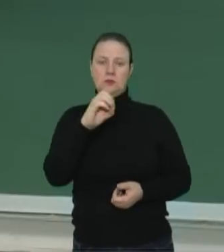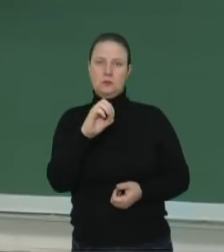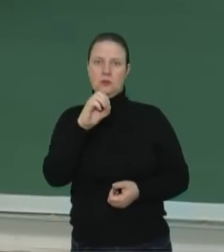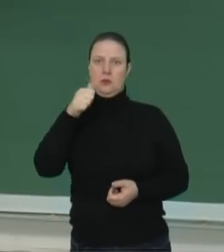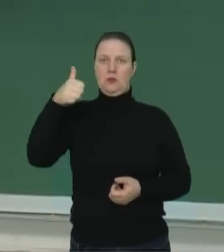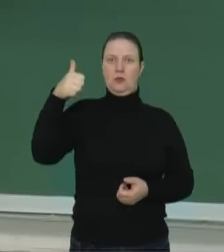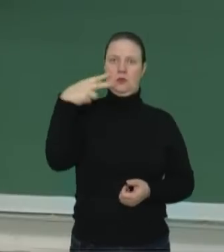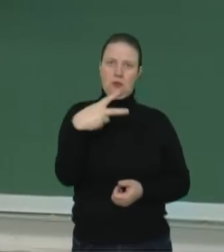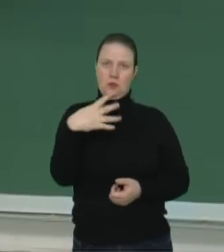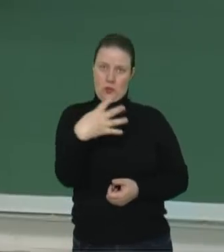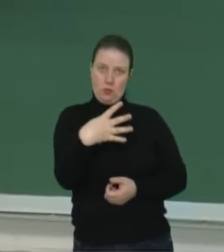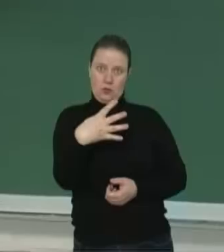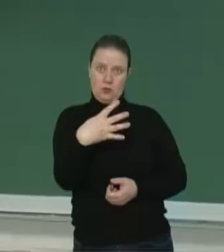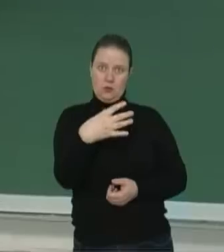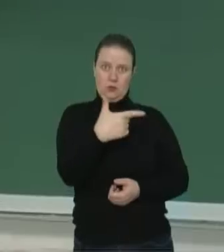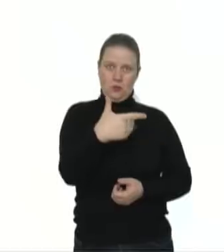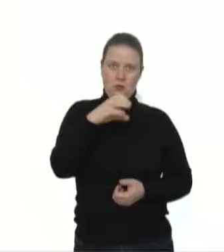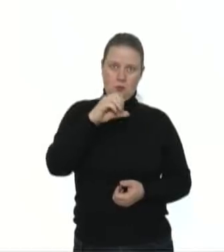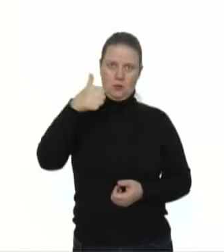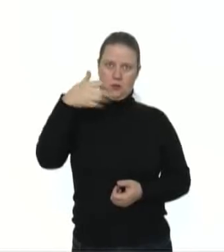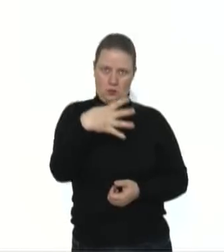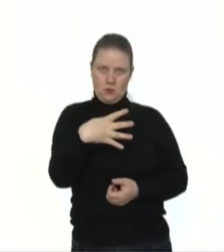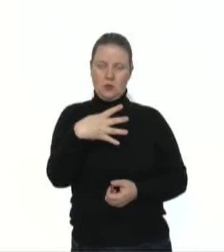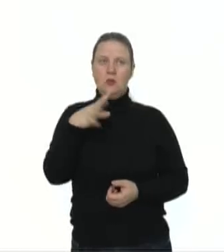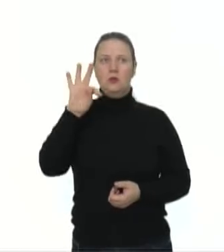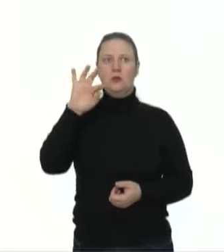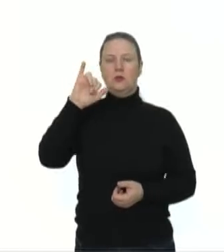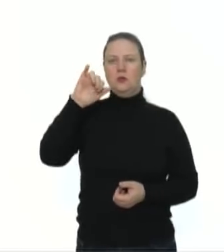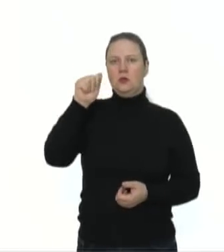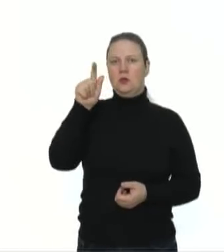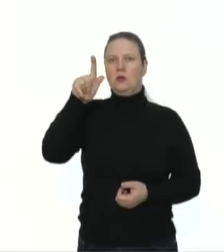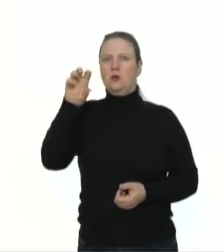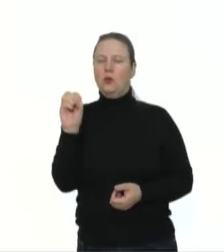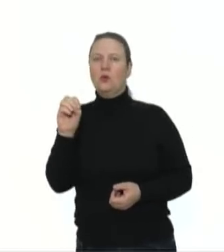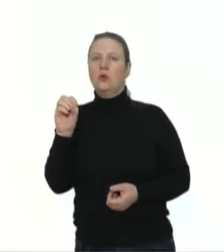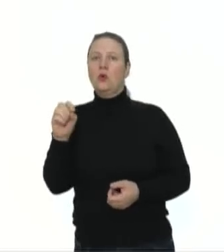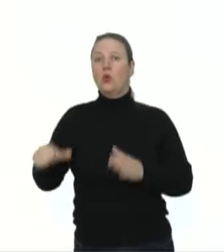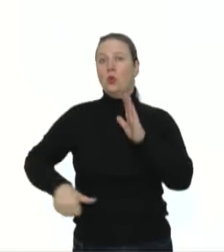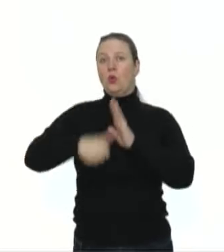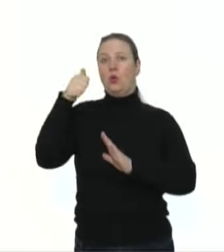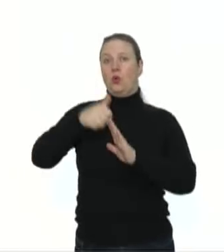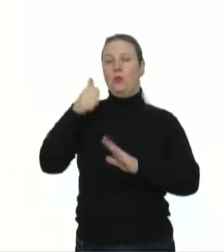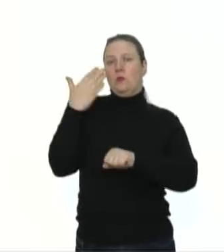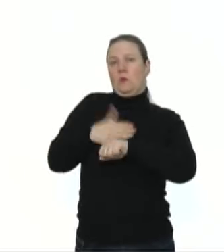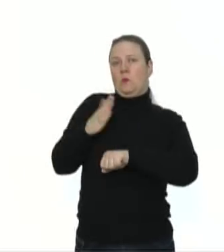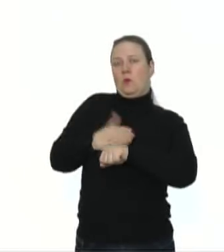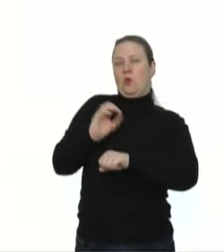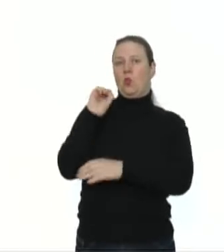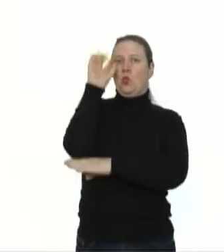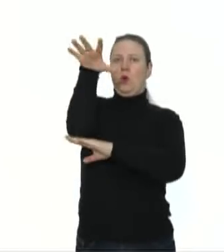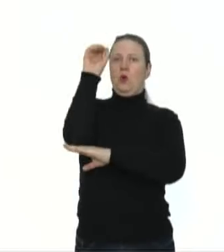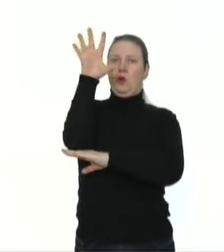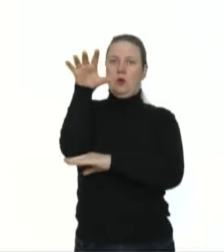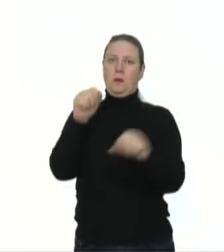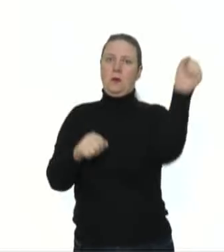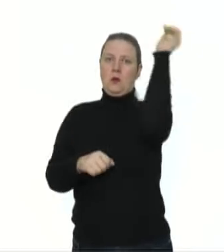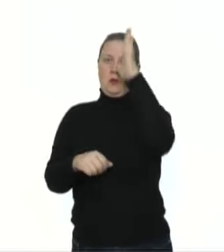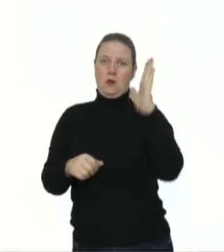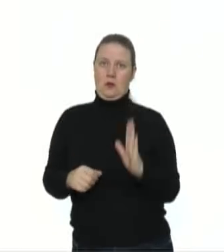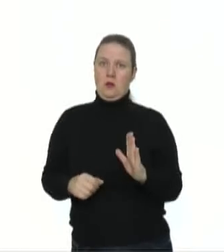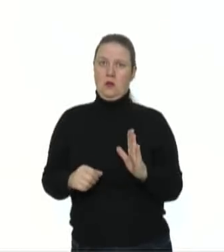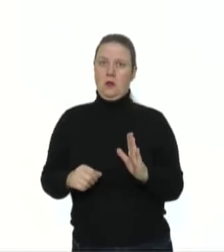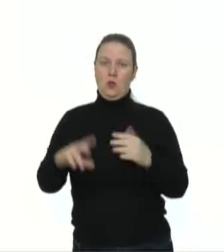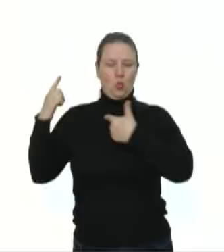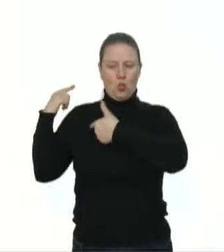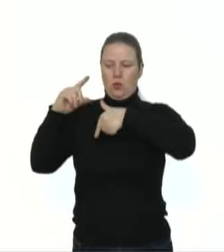2014, Thiago Splitter sagrou-se o primeiro jogador brasileiro a erguer uma taça do